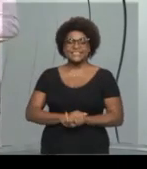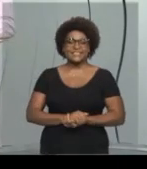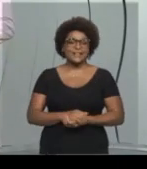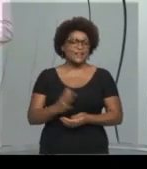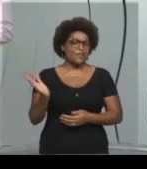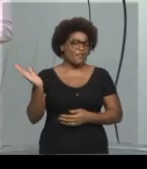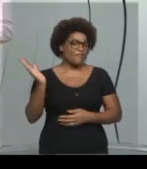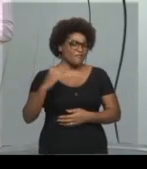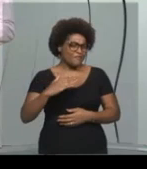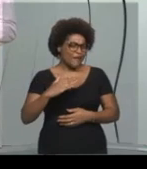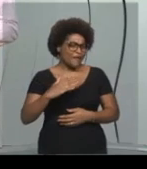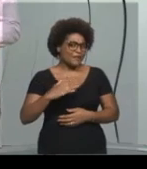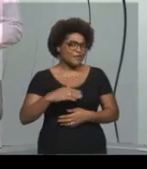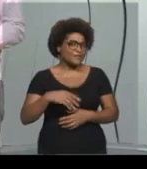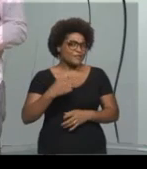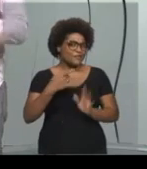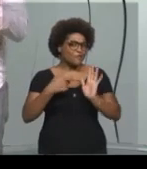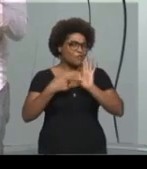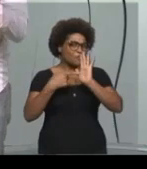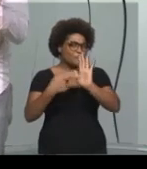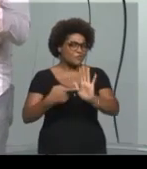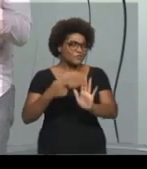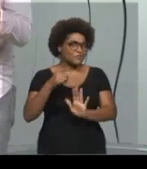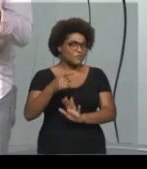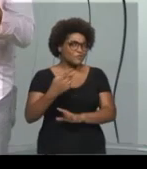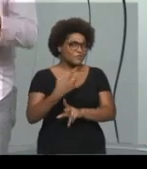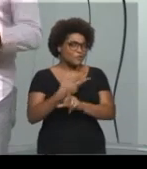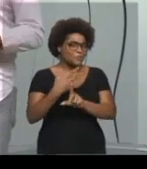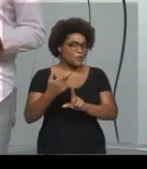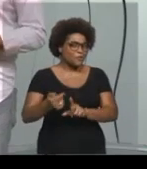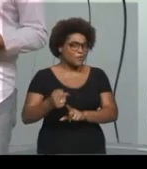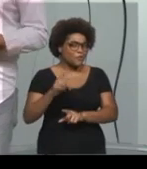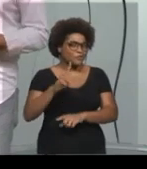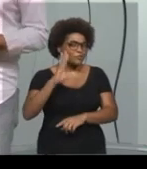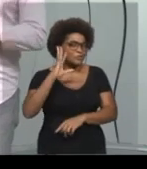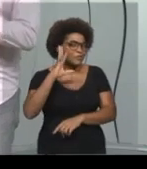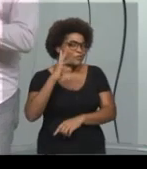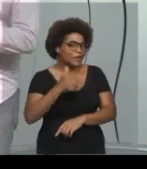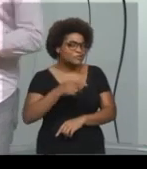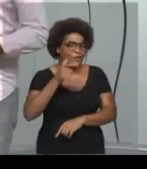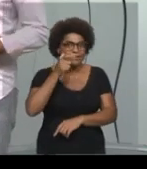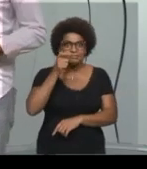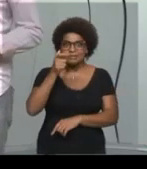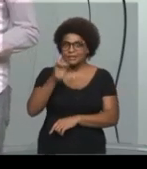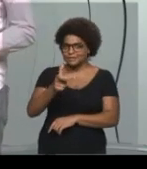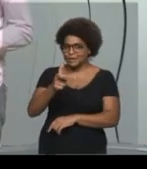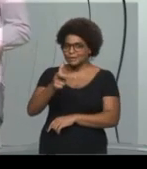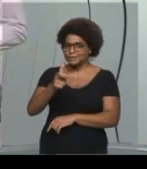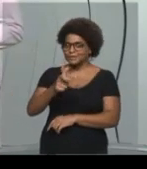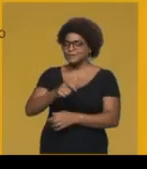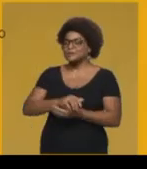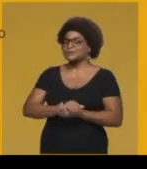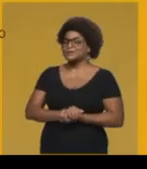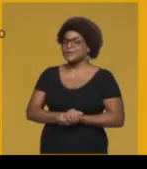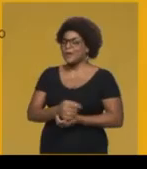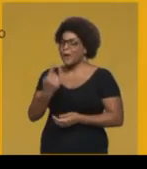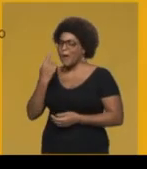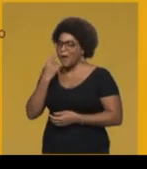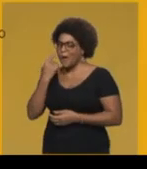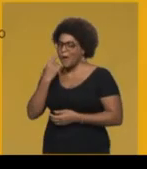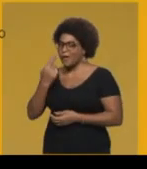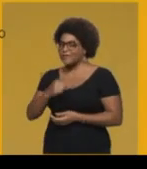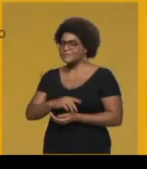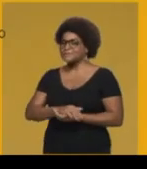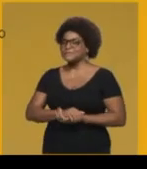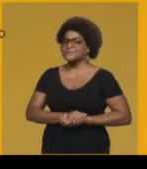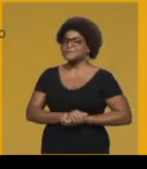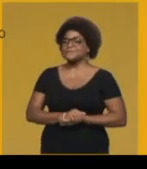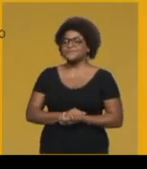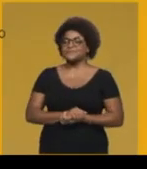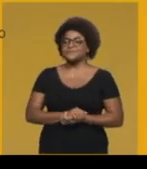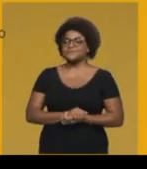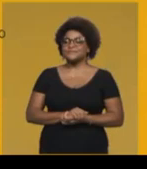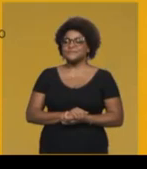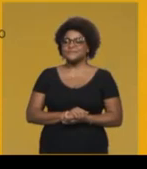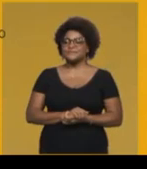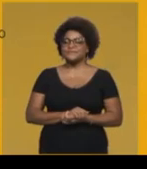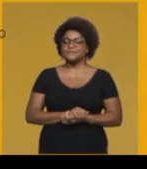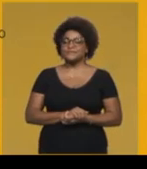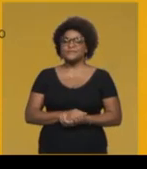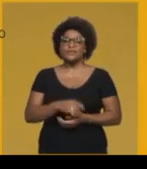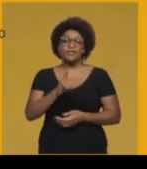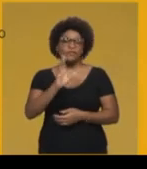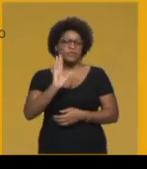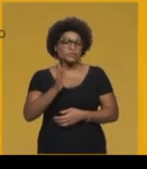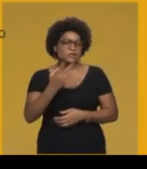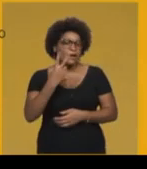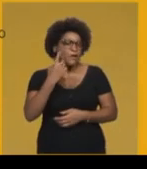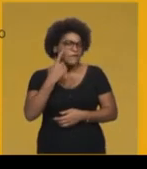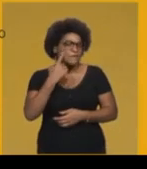Vem comigo que eu vou te mostrar uma coisa que você vai achar bastante interessante. Presta atenção. Você já reparou, você já parou